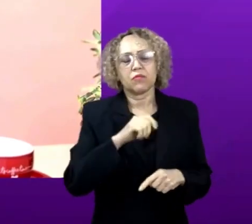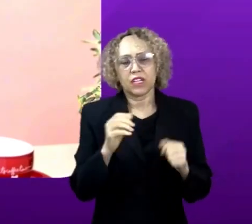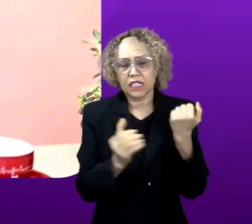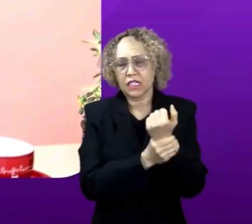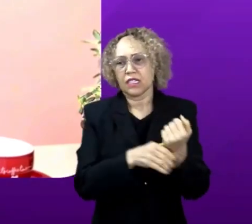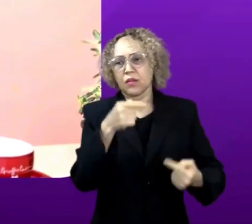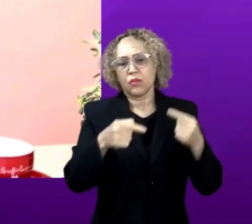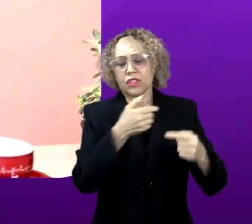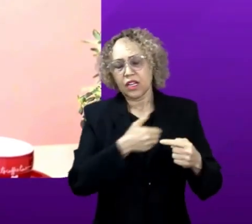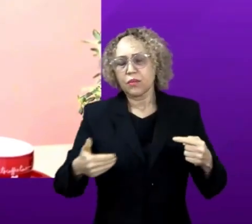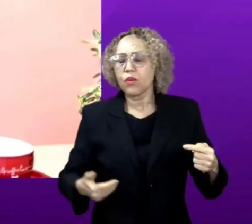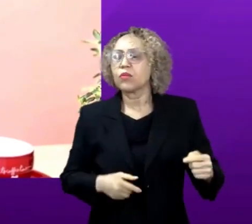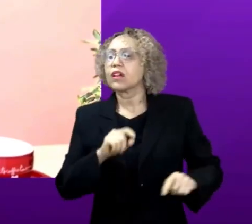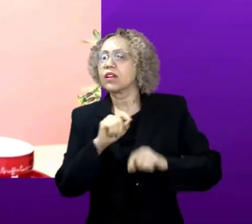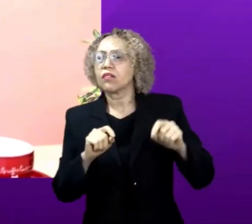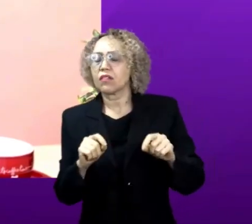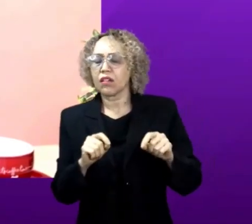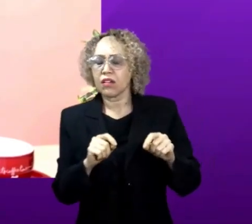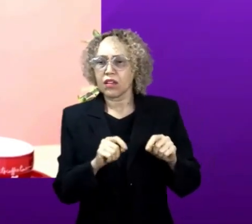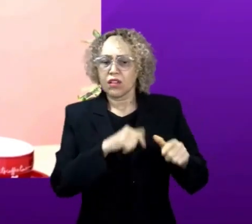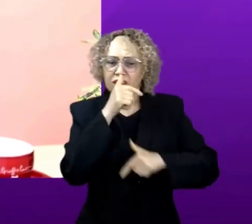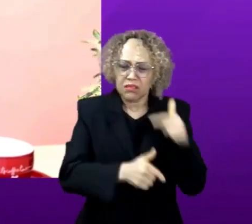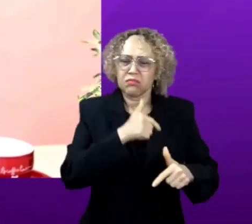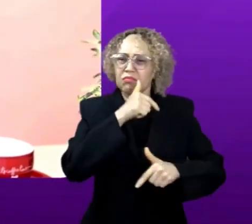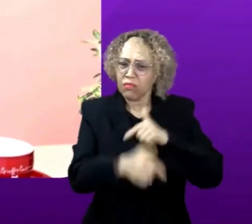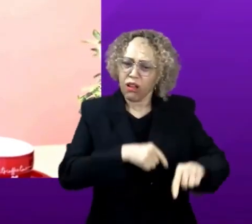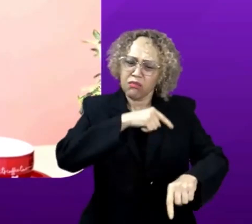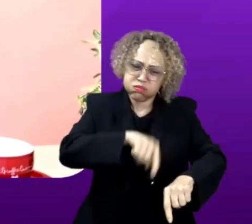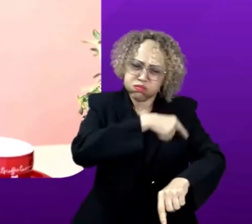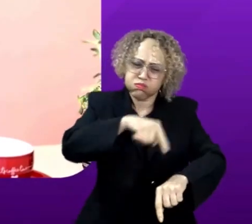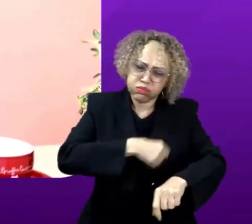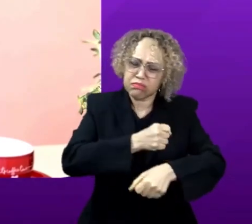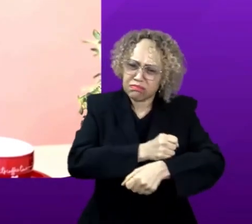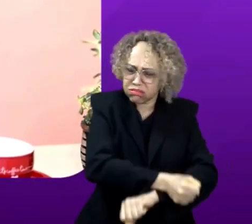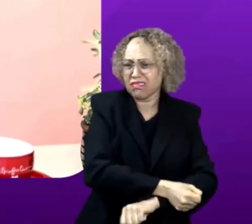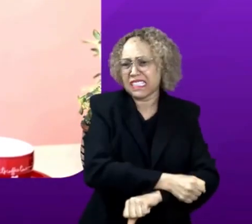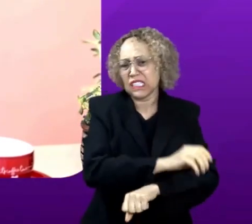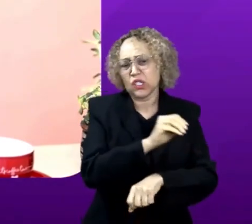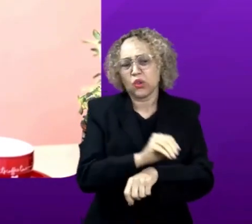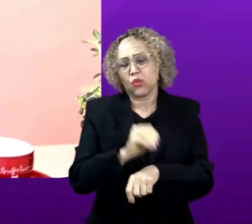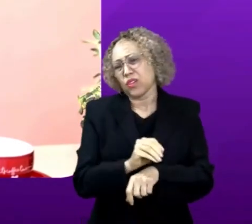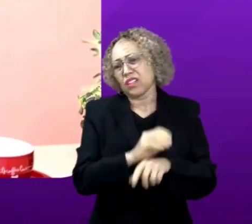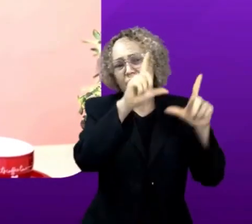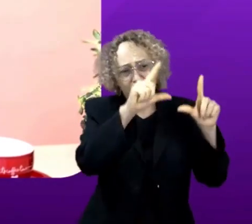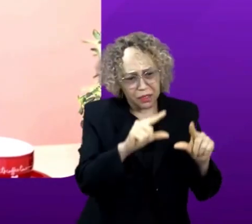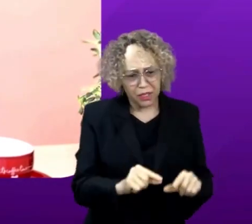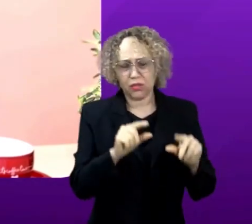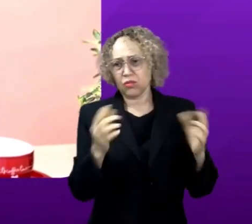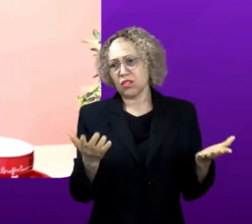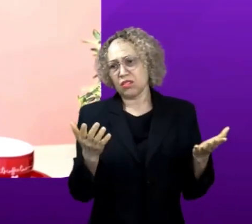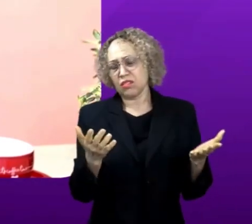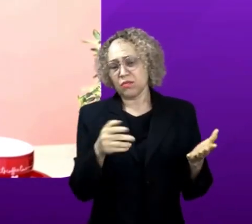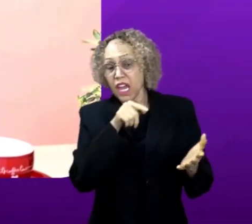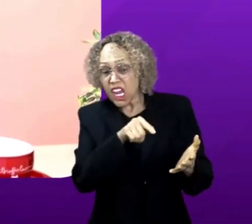que possam diminuir a sobrecarga com relação ao cuidado, que muitas vezes é o grande